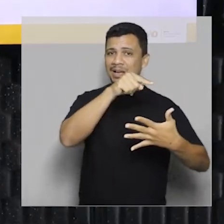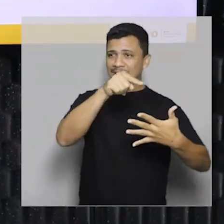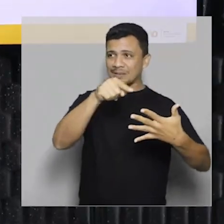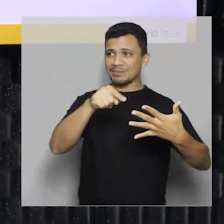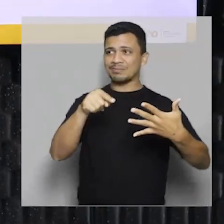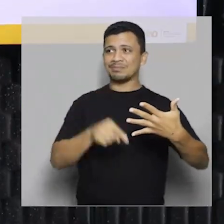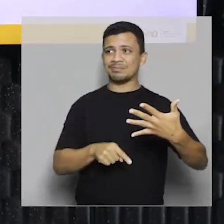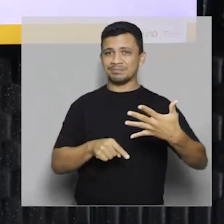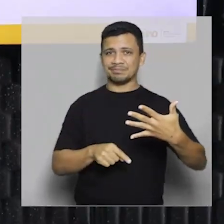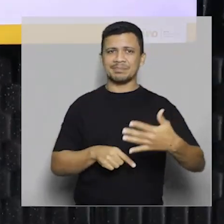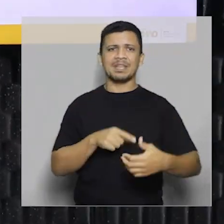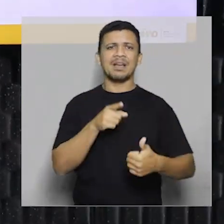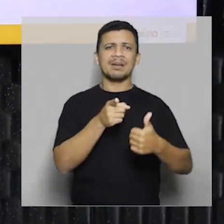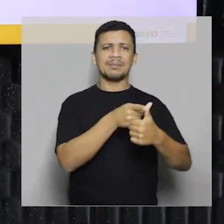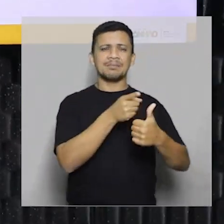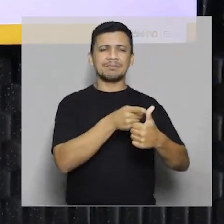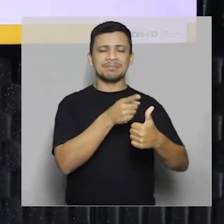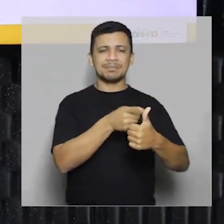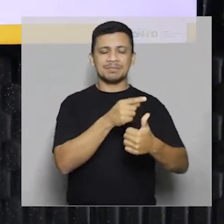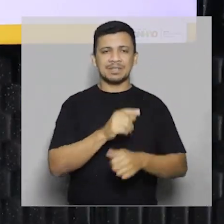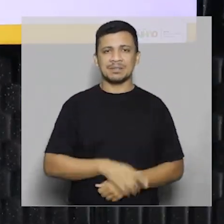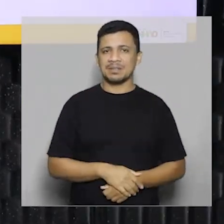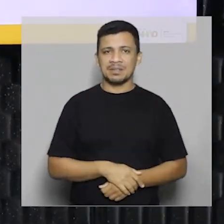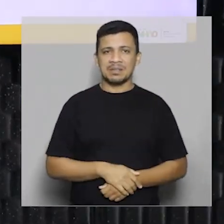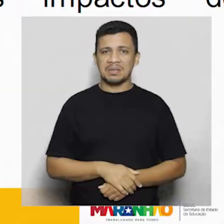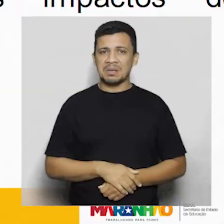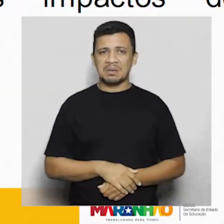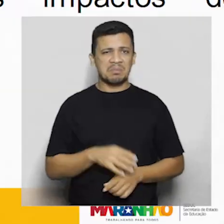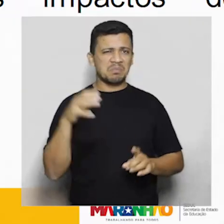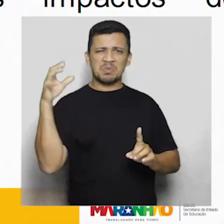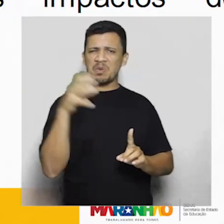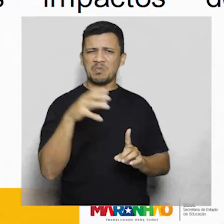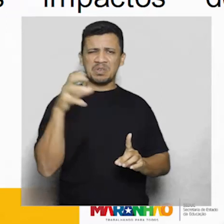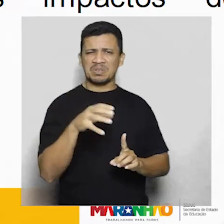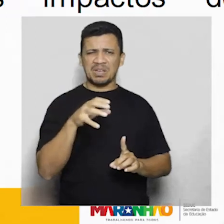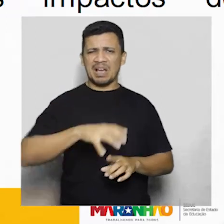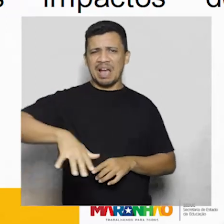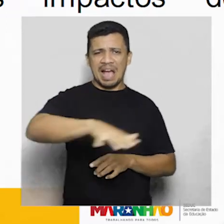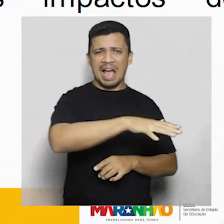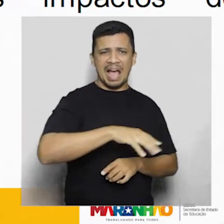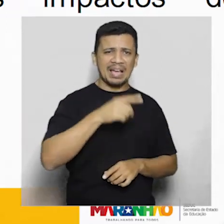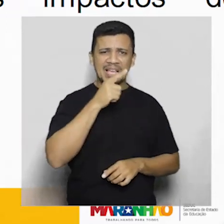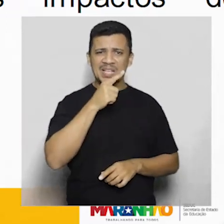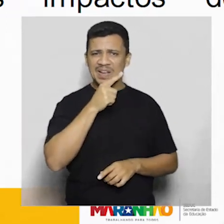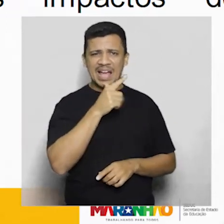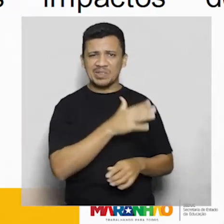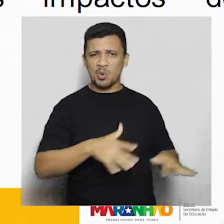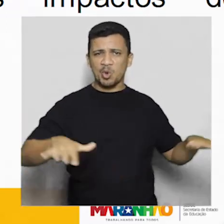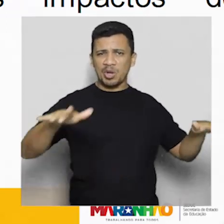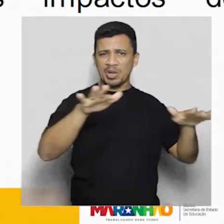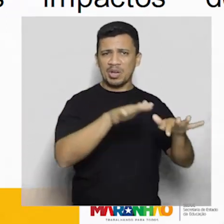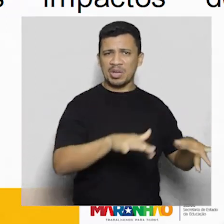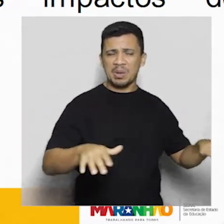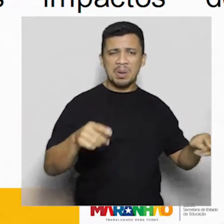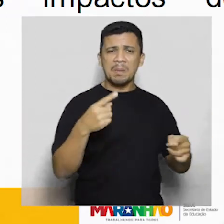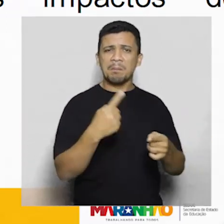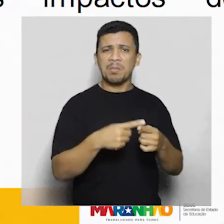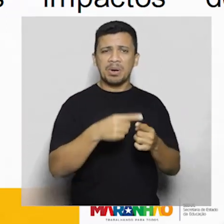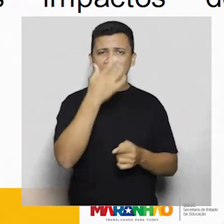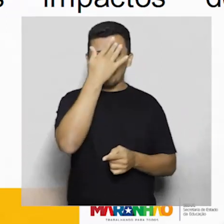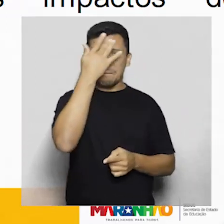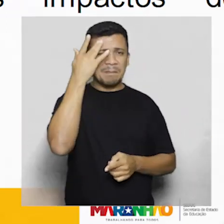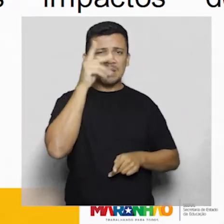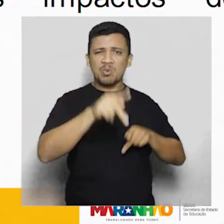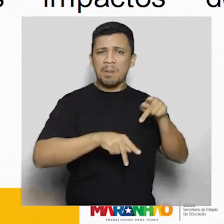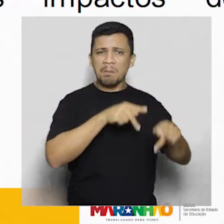primeira alternativa não afeta áreas litorâneas por serem áreas pouco aptadas e